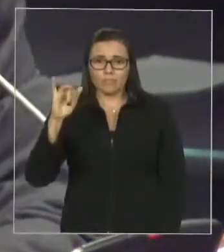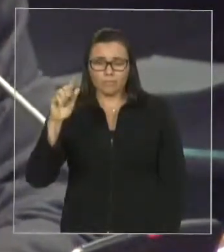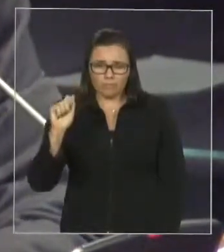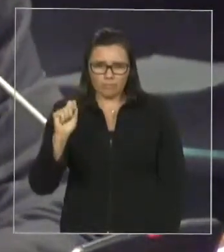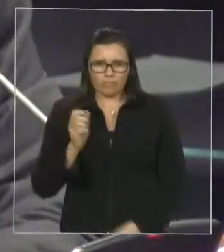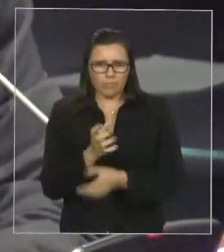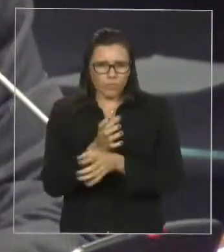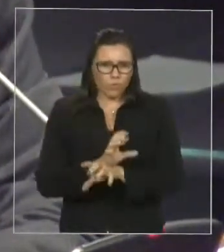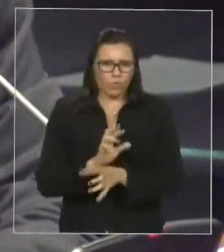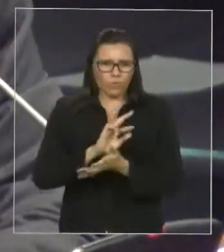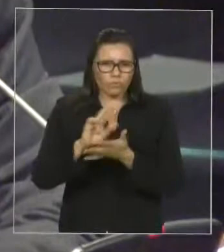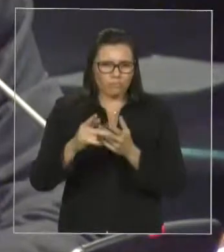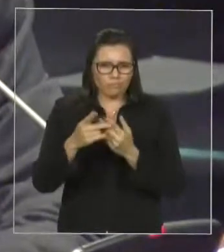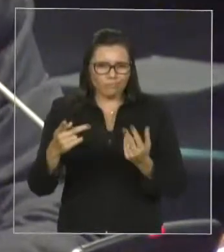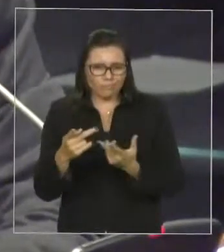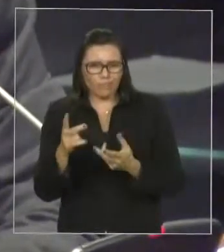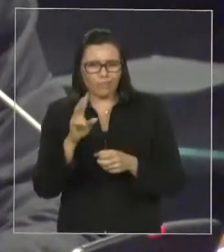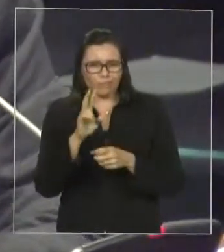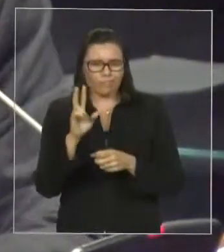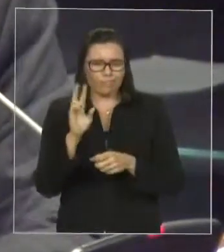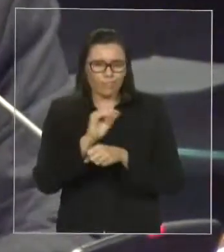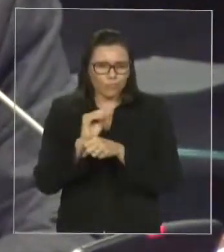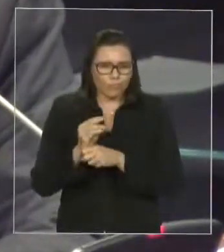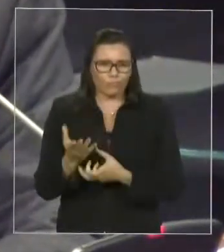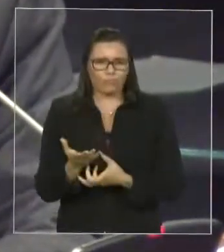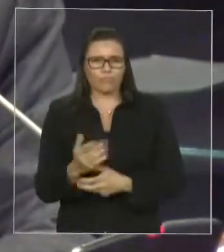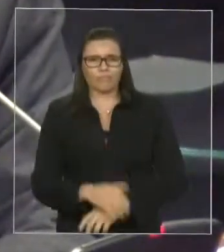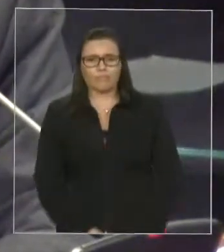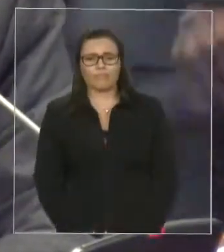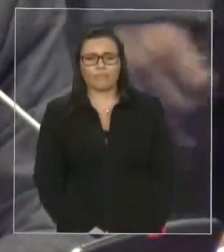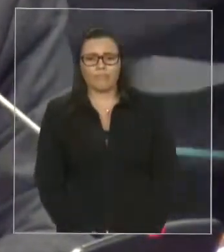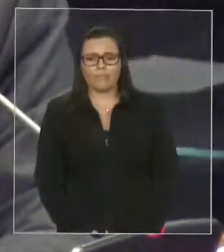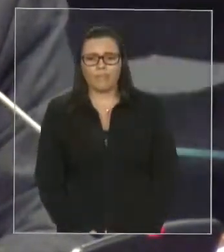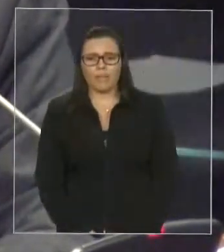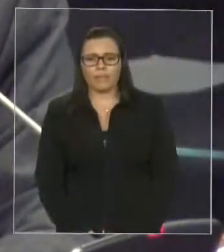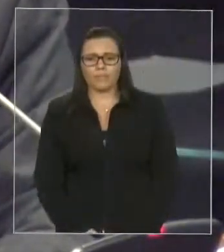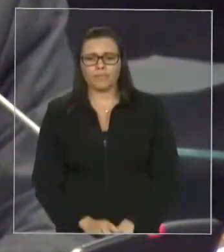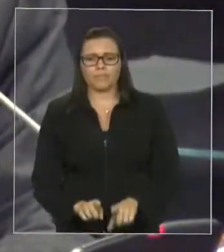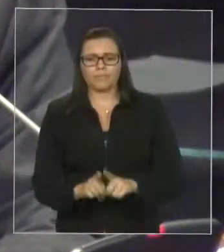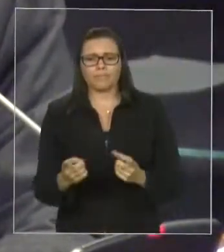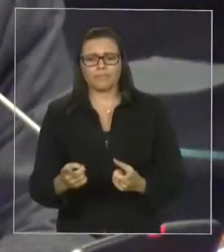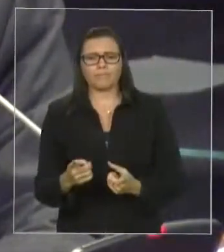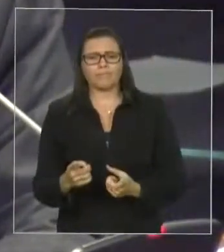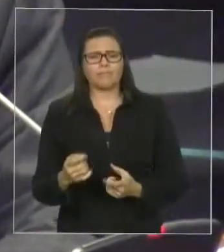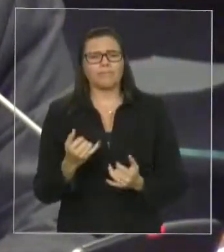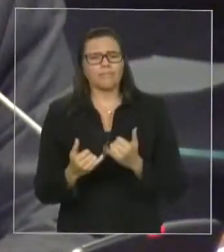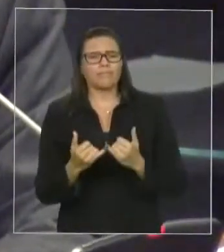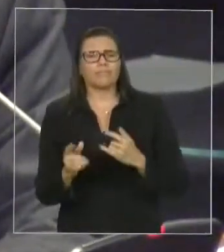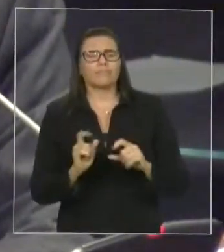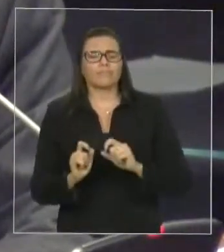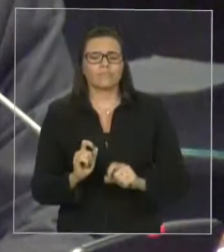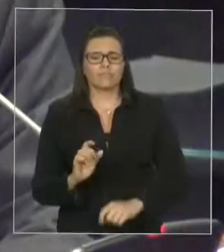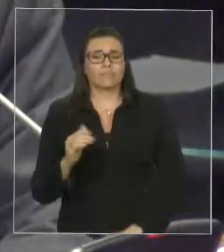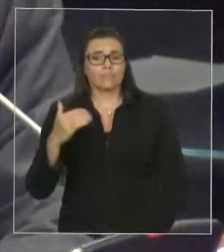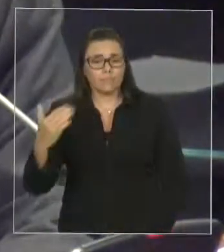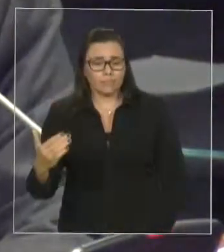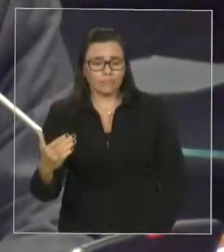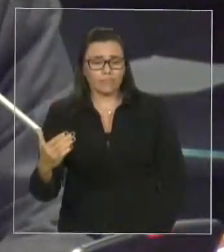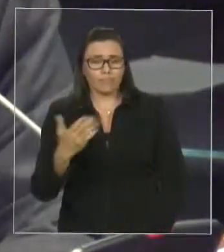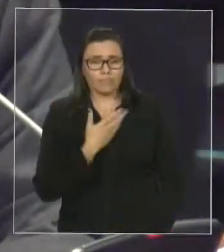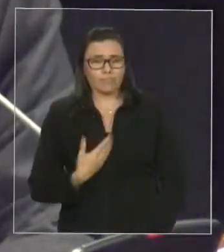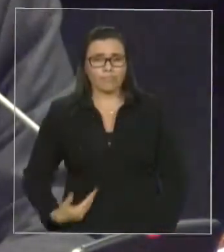a gente não ia esperar outra maneira, até porque parece que, desde quando o governador Flávio Dino virou governo do